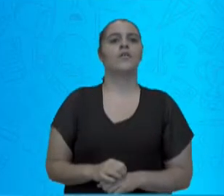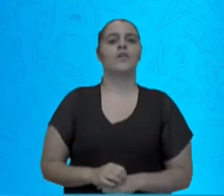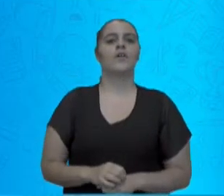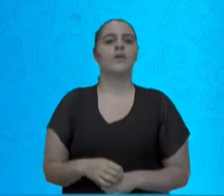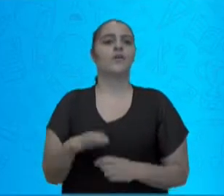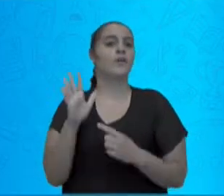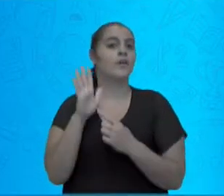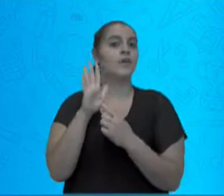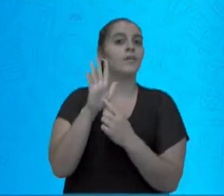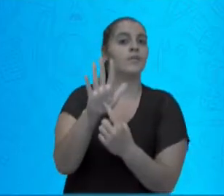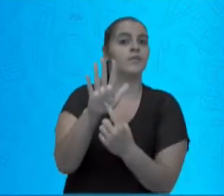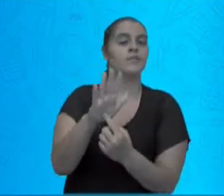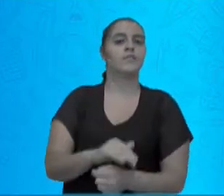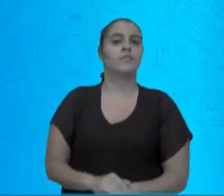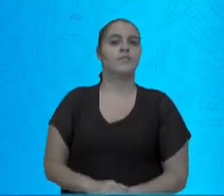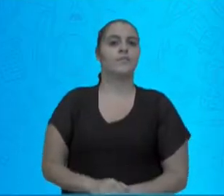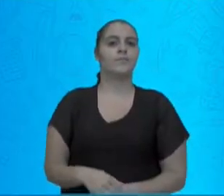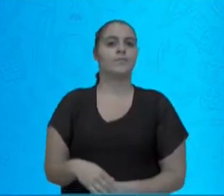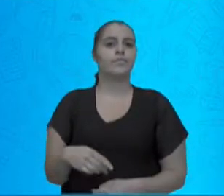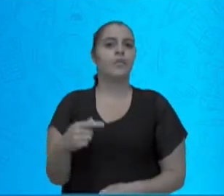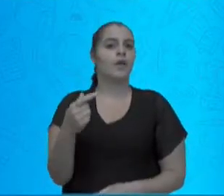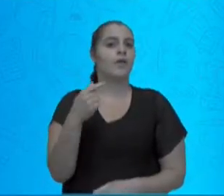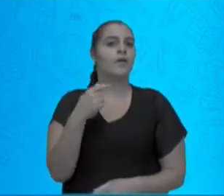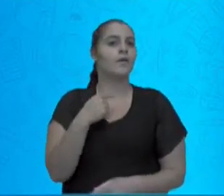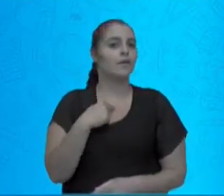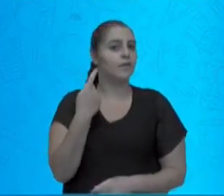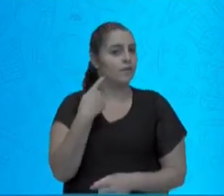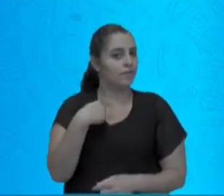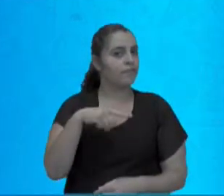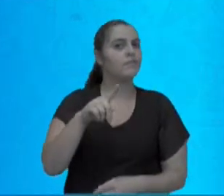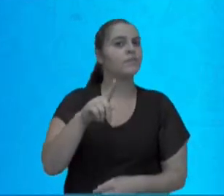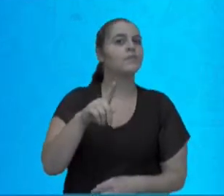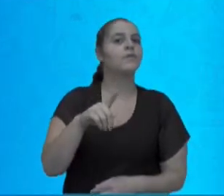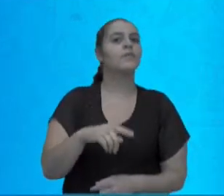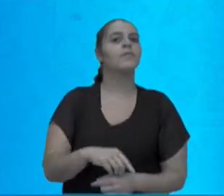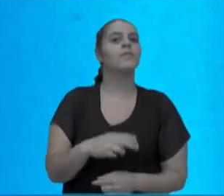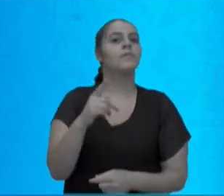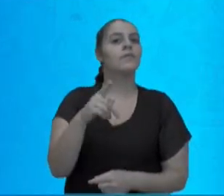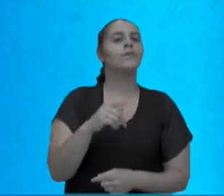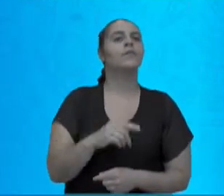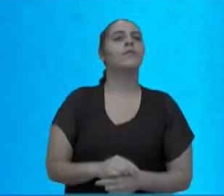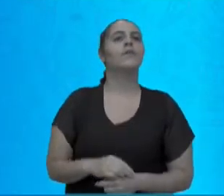que representa a mim e a você